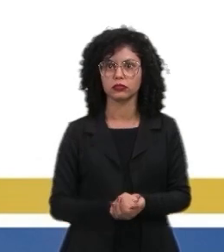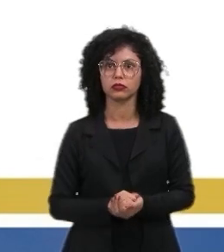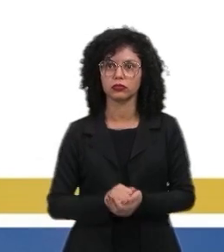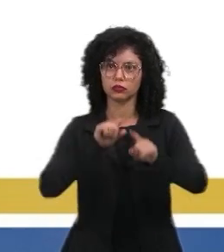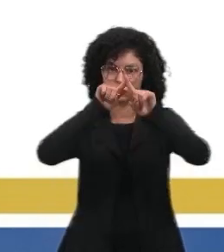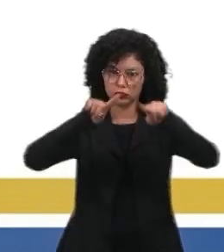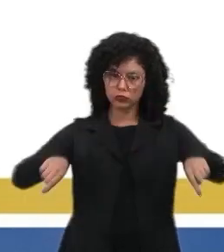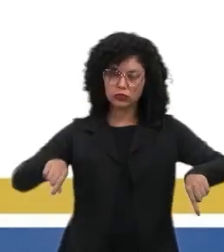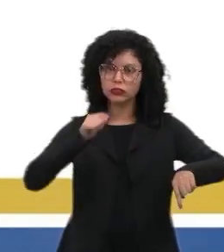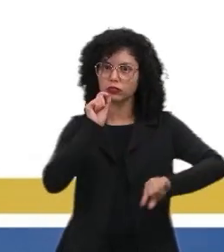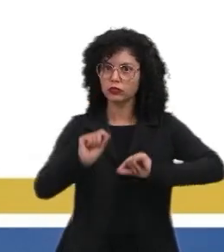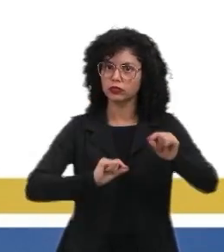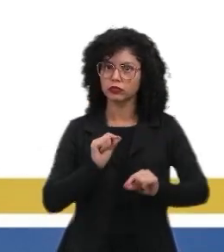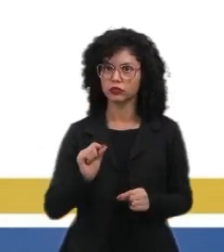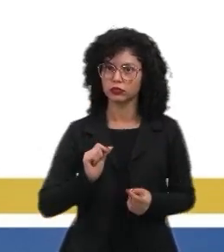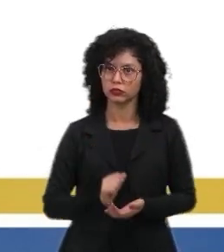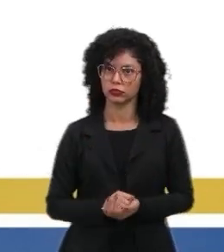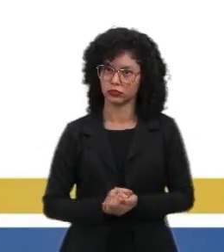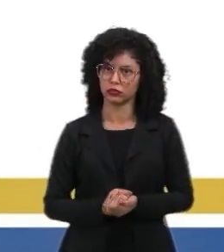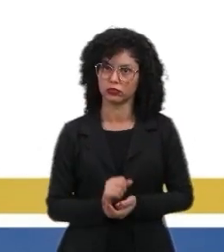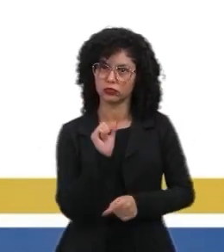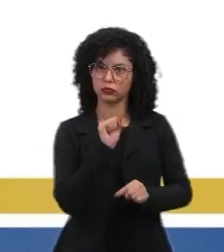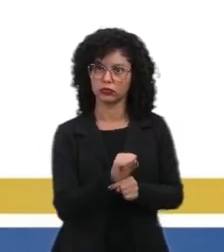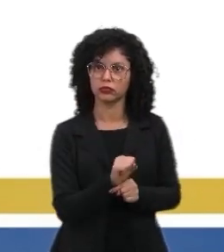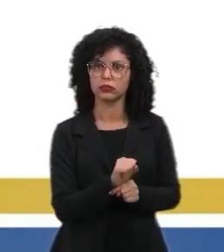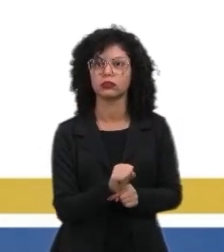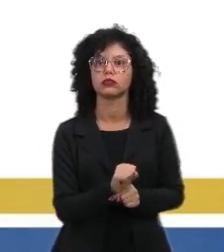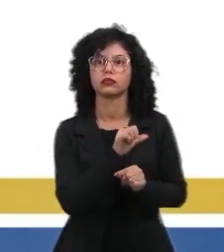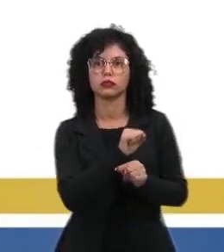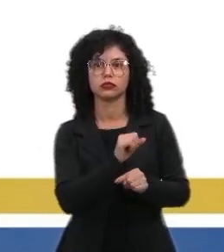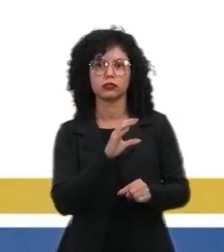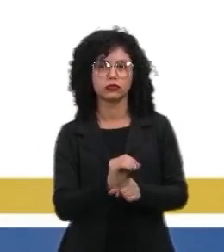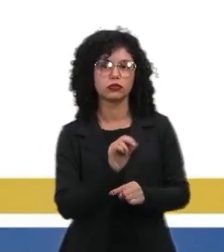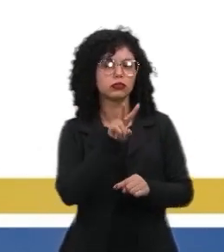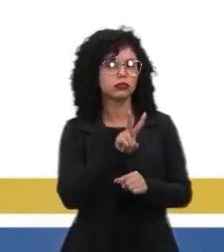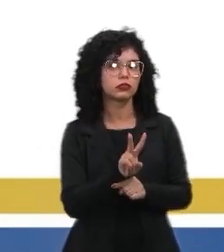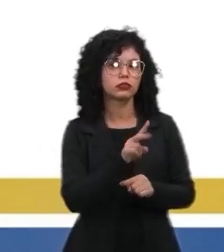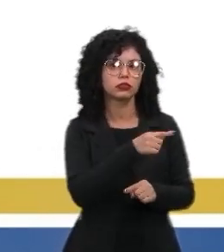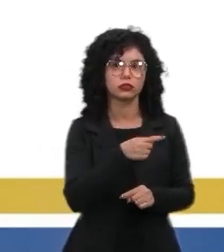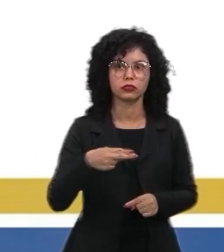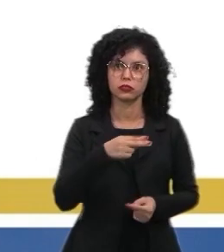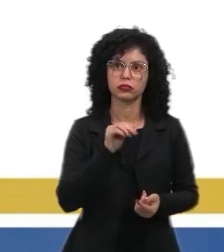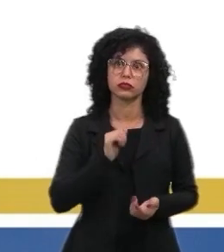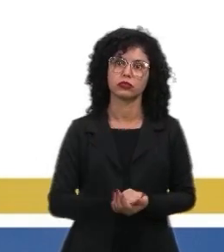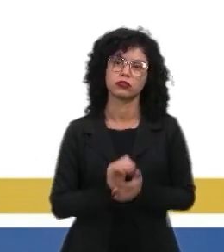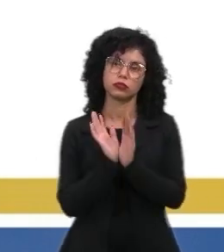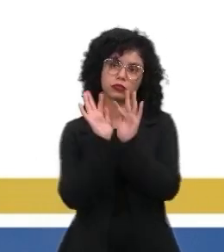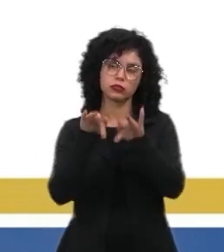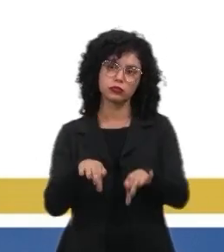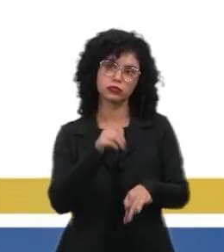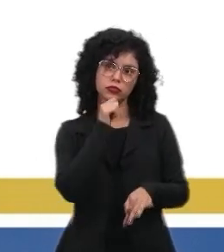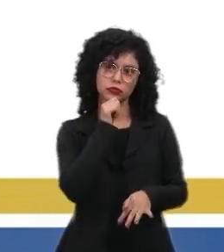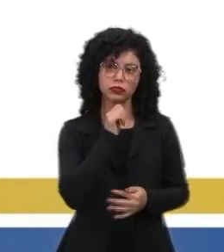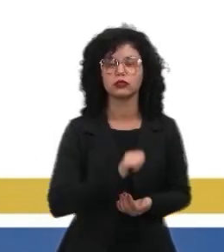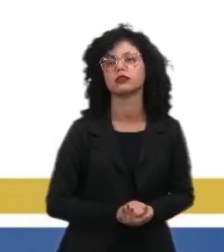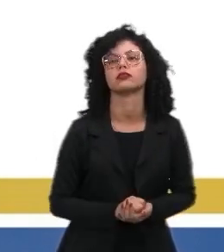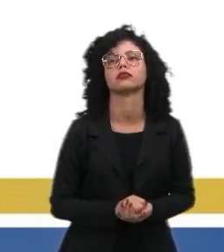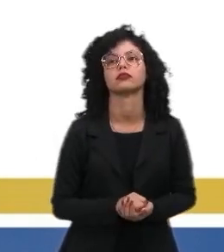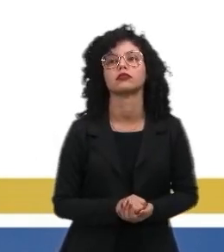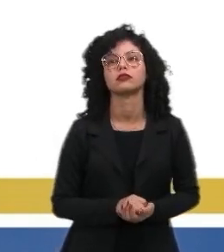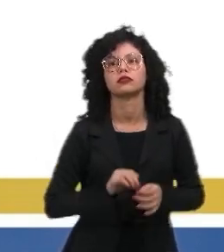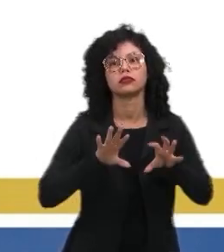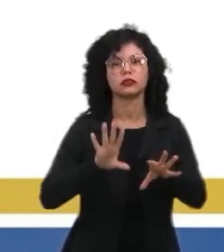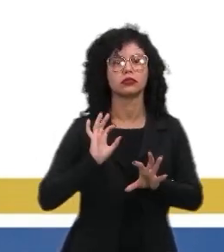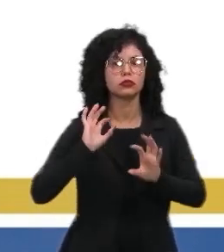tchu-tchu, você vai ter o quê? S menos S0 vai ser igual a velocidade vezes tempo final menos tempo inicial.